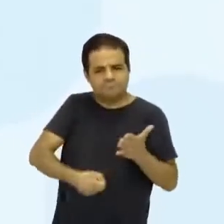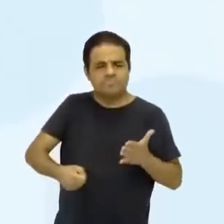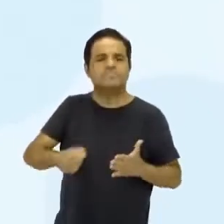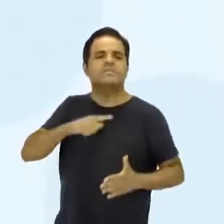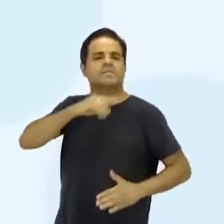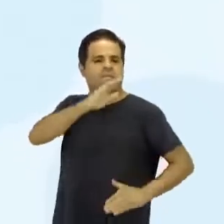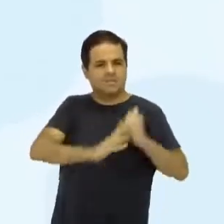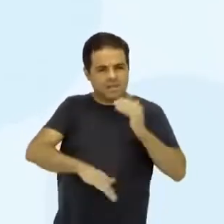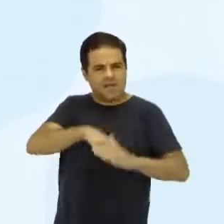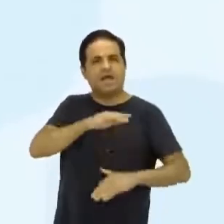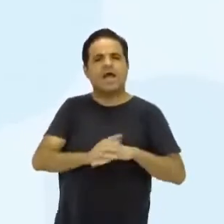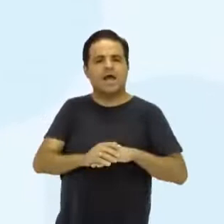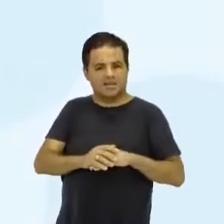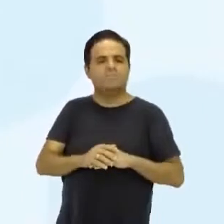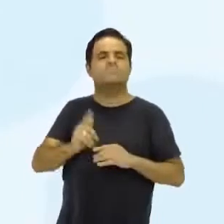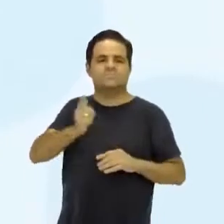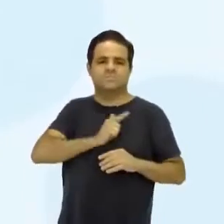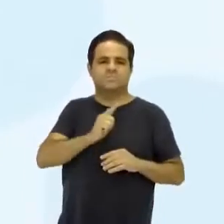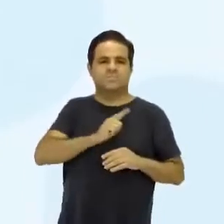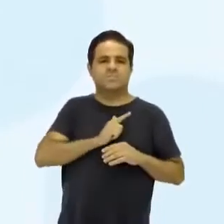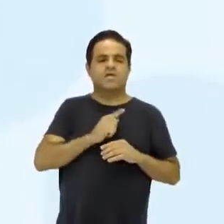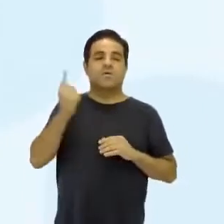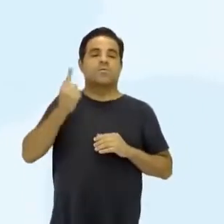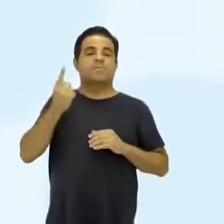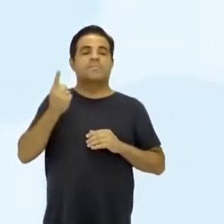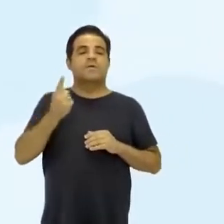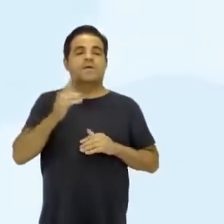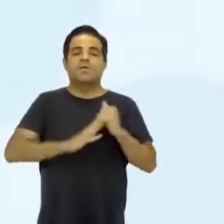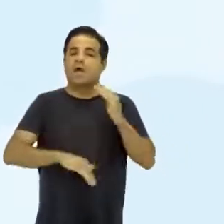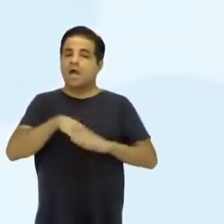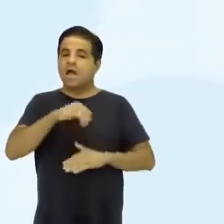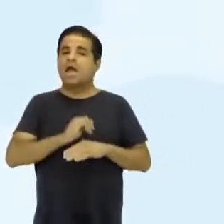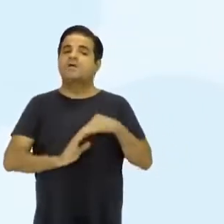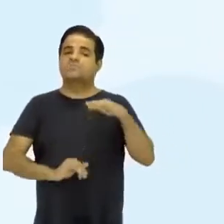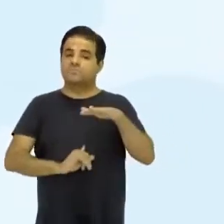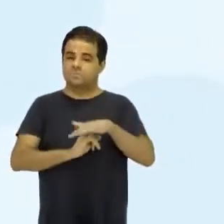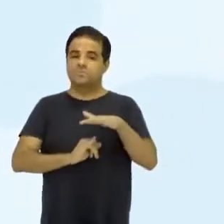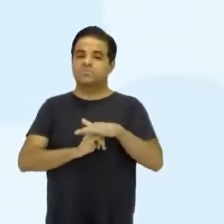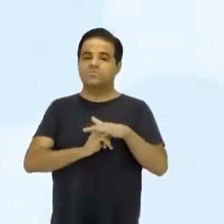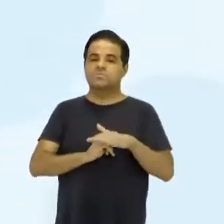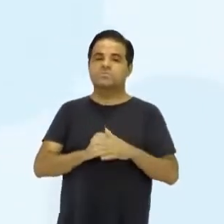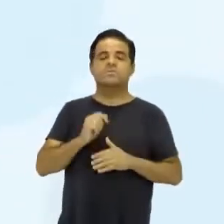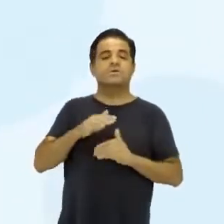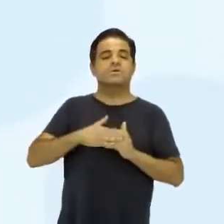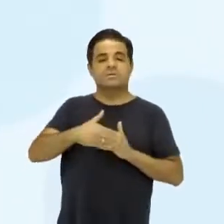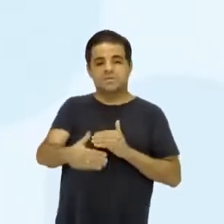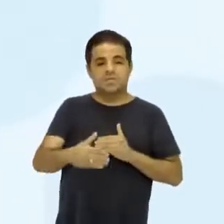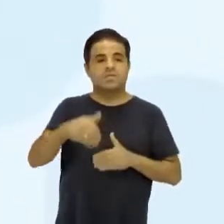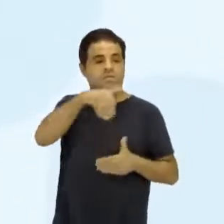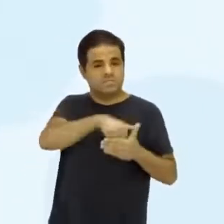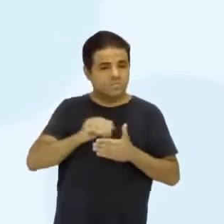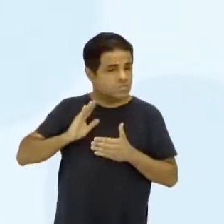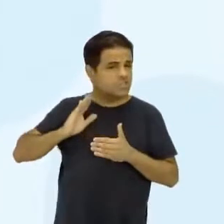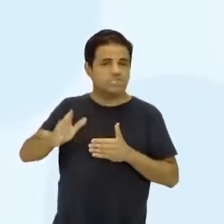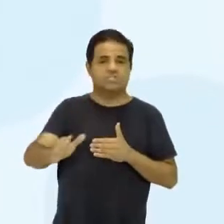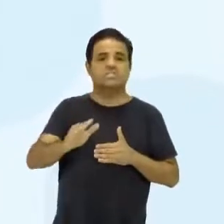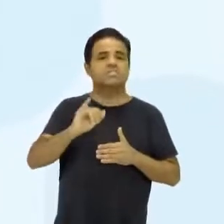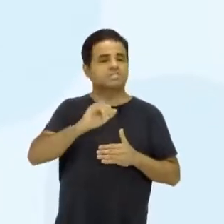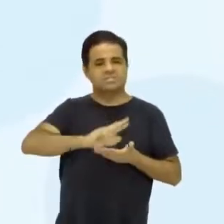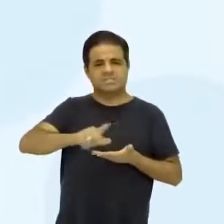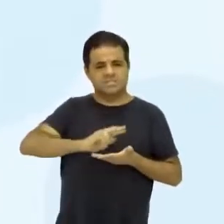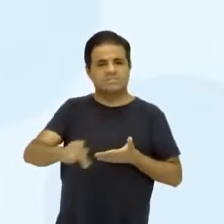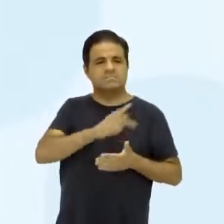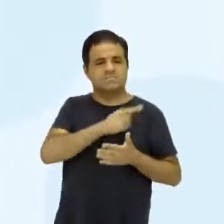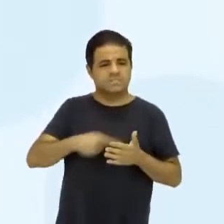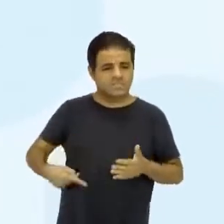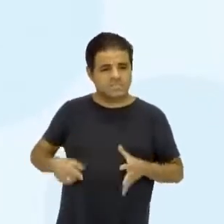atos institucionais, né? O primeiro ato institucional: eleições indiretas para presidente, cassação